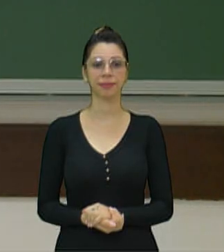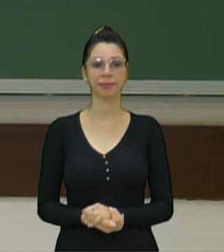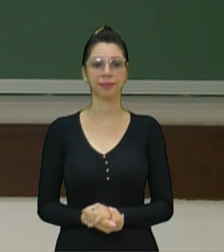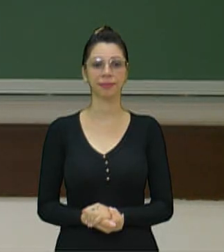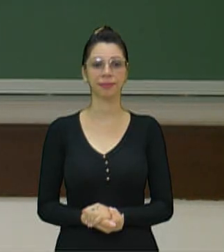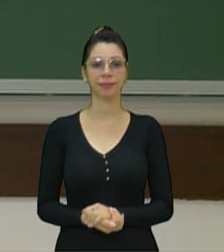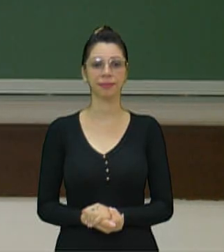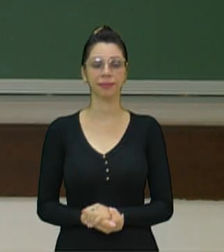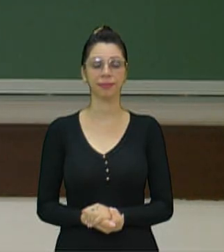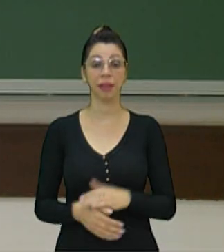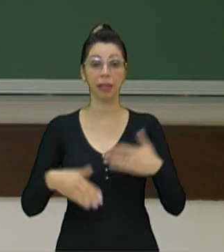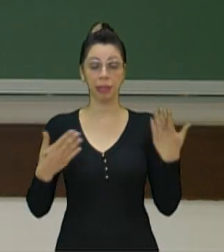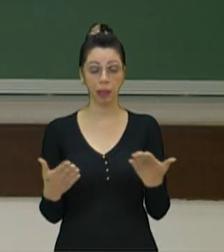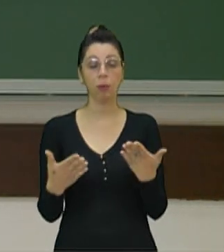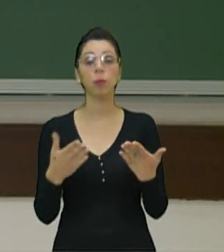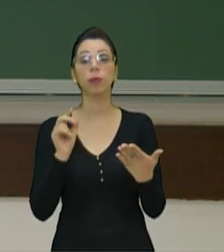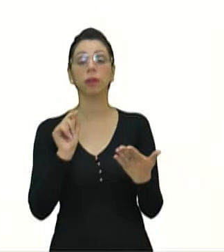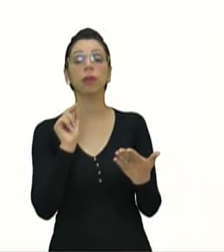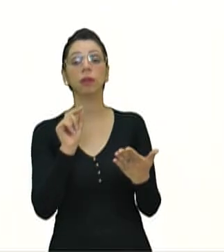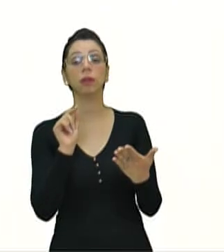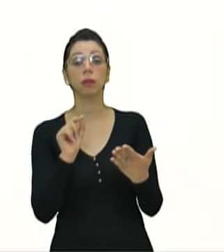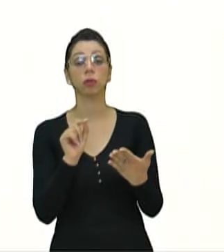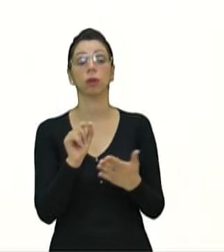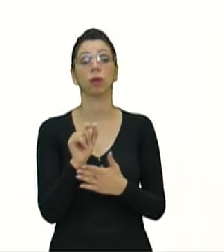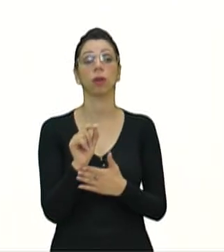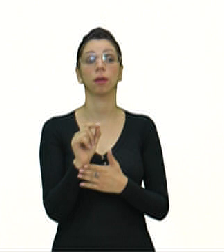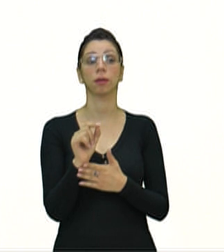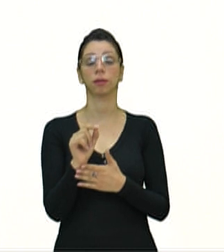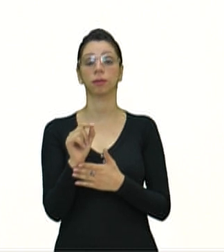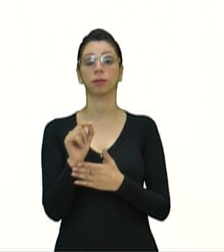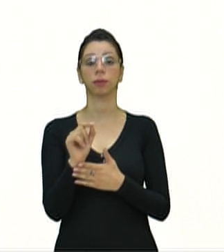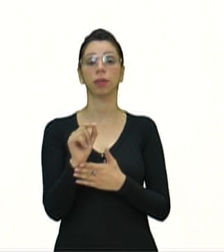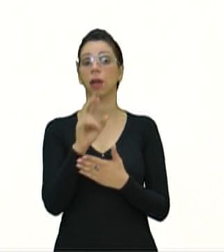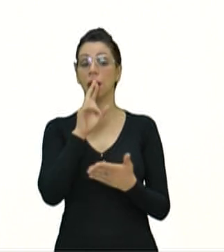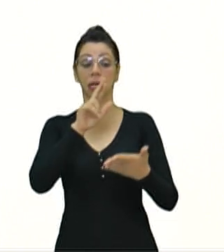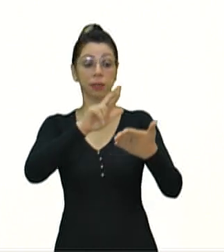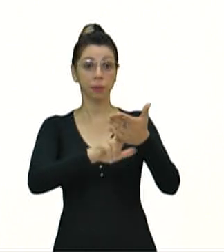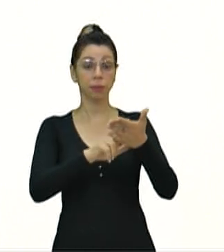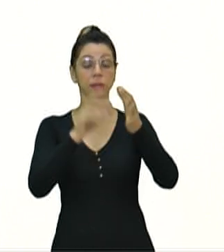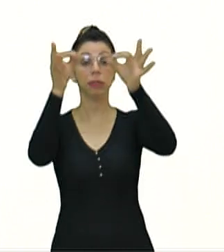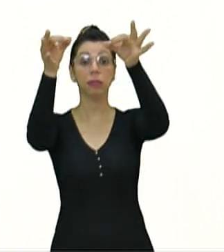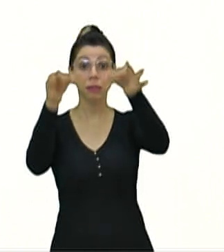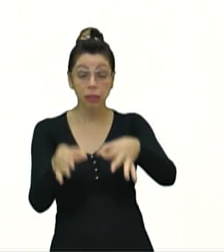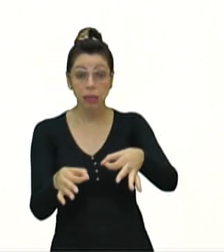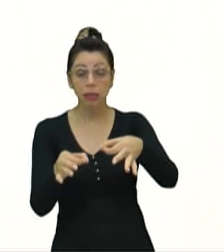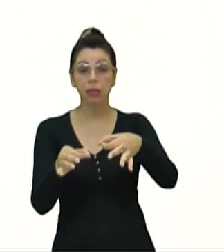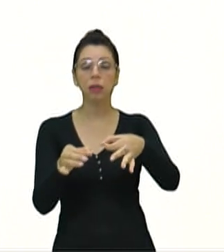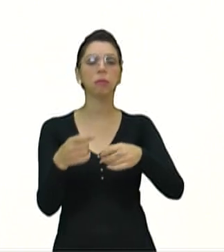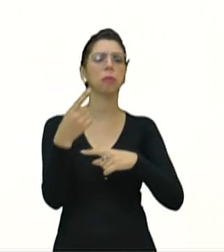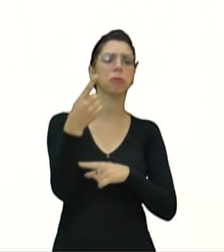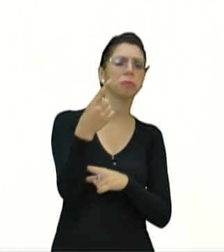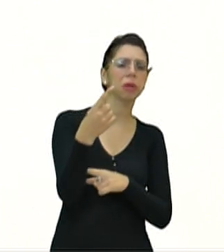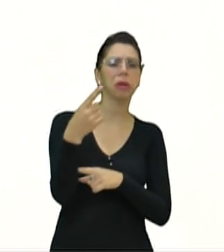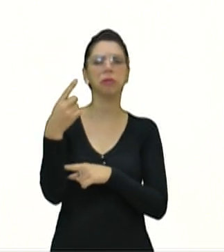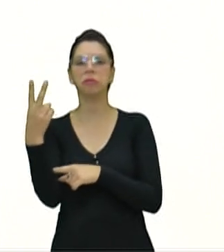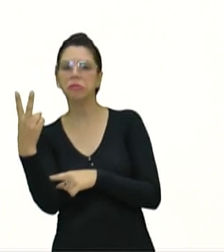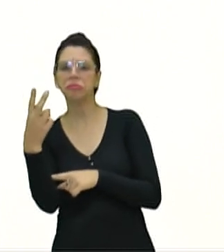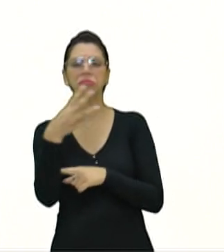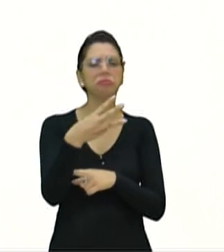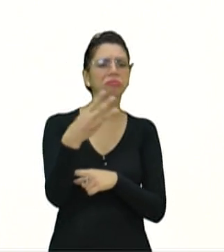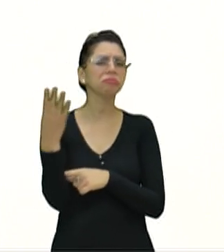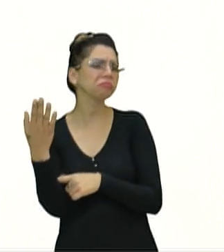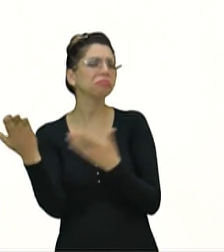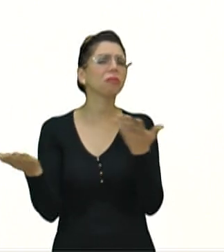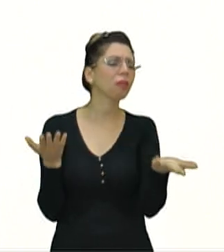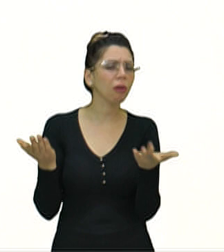Então, gente, é correto apenas o que se afirma na primeira afirmativa, na primeira e na terceira, na segunda e na terceira, ou